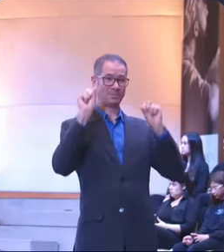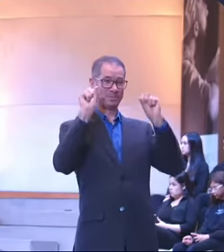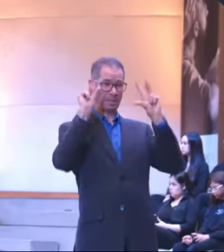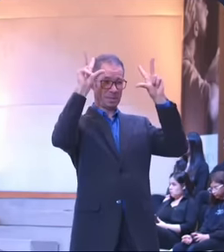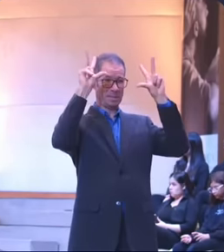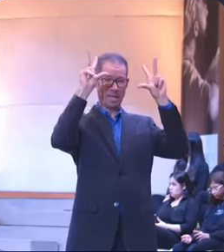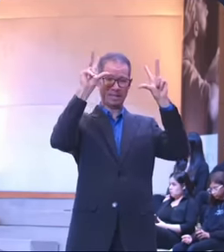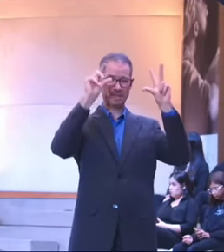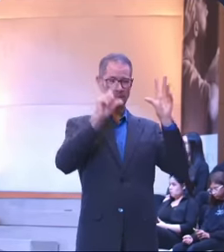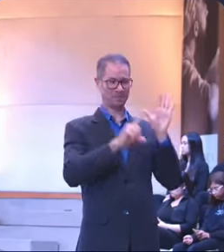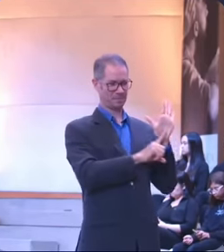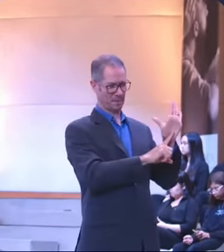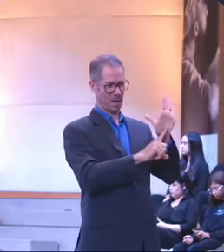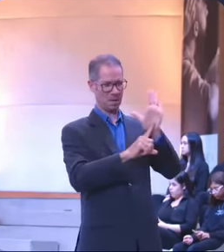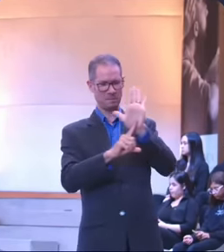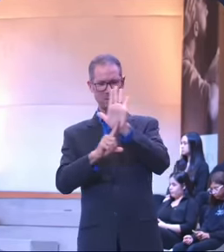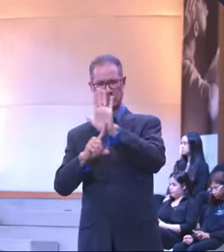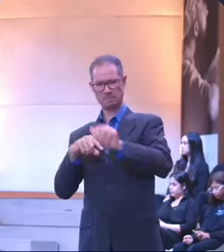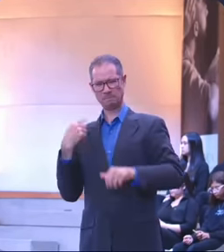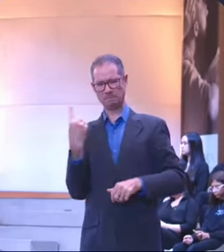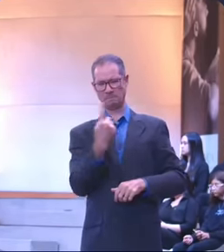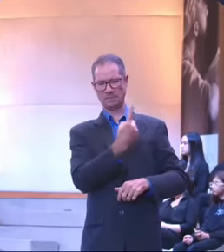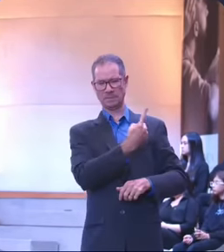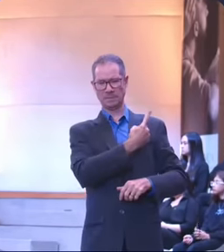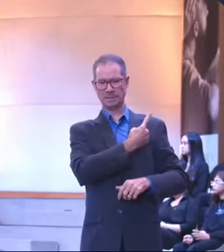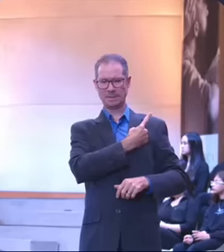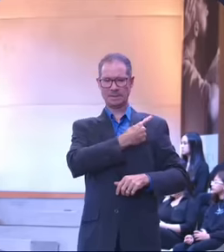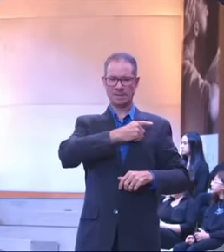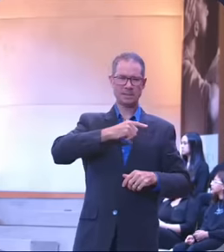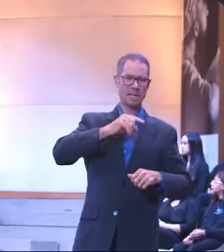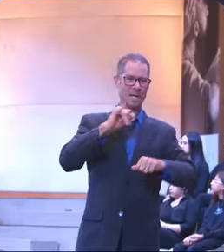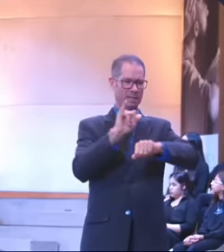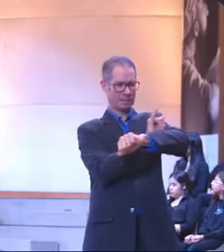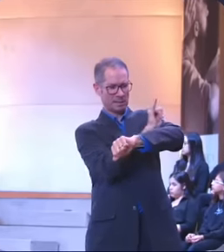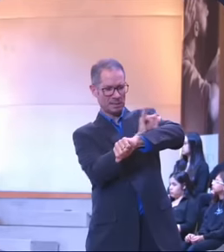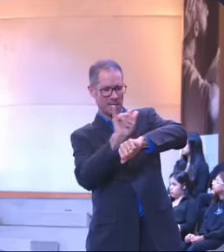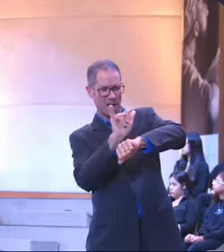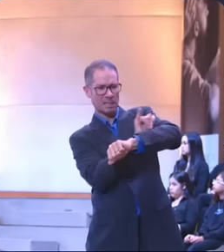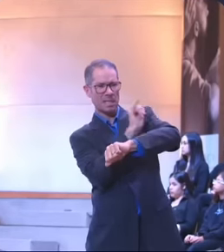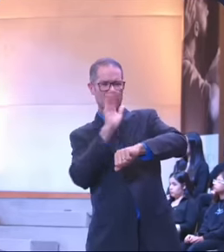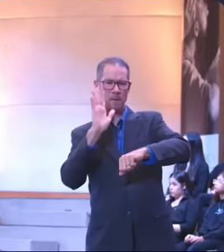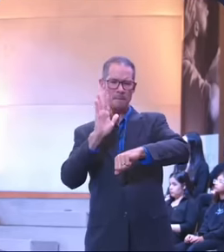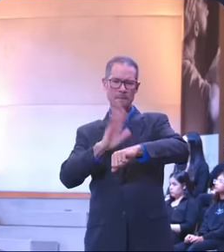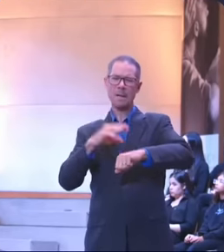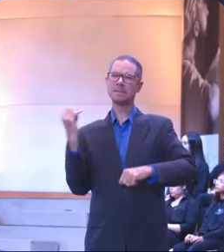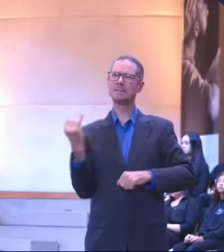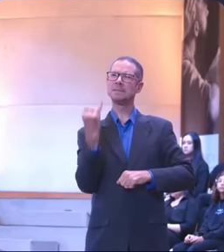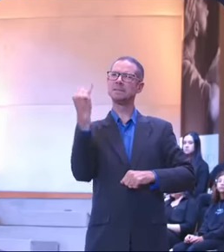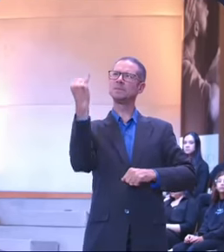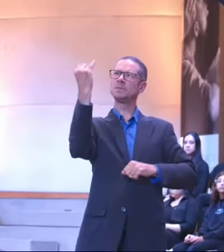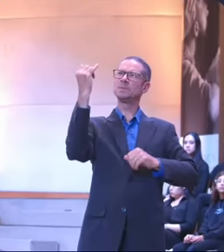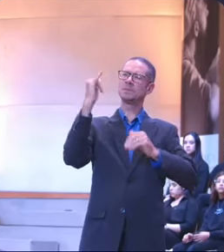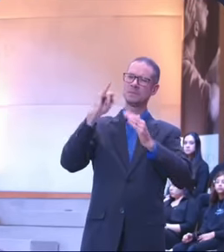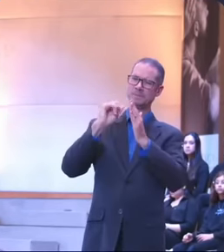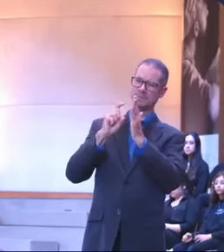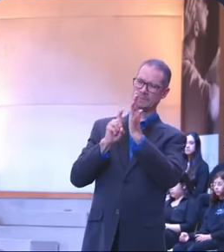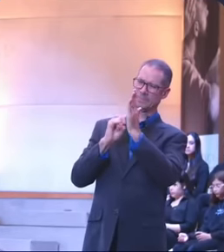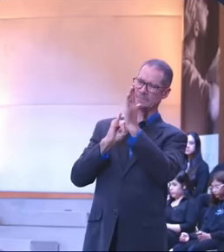Moisés revelou para a gente o ingrediente humano mais importante da intercessão.